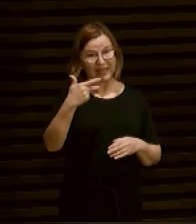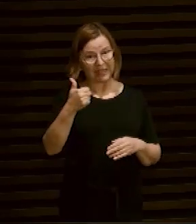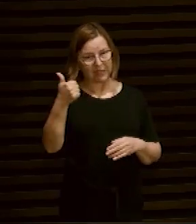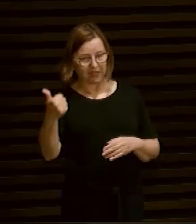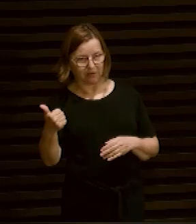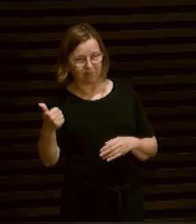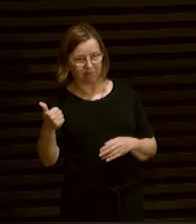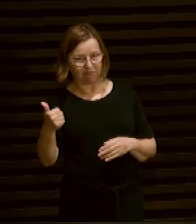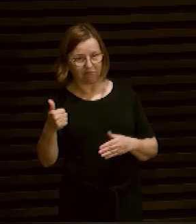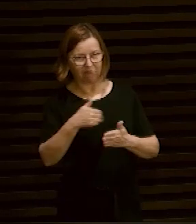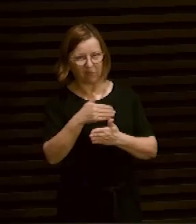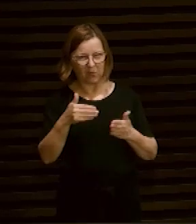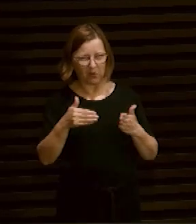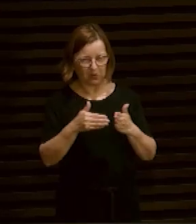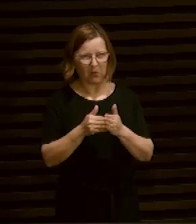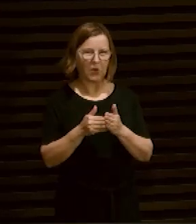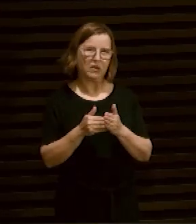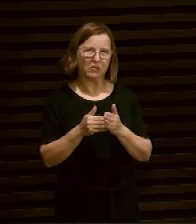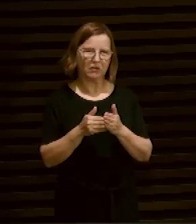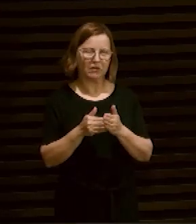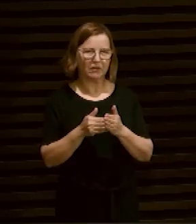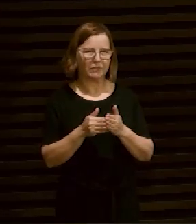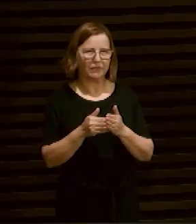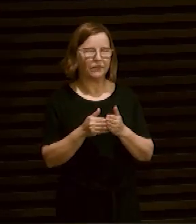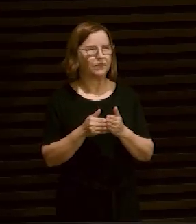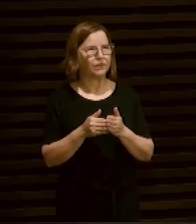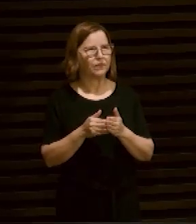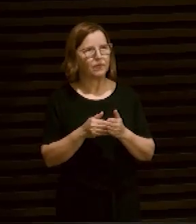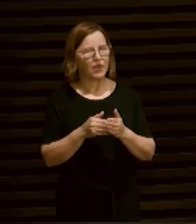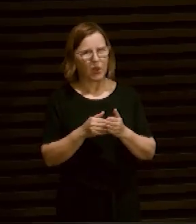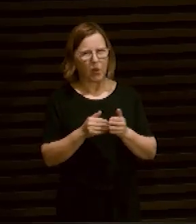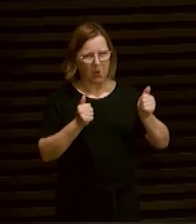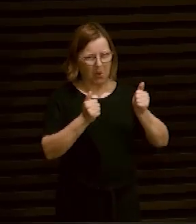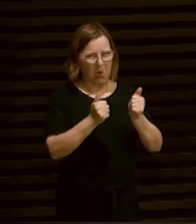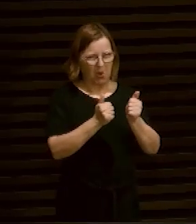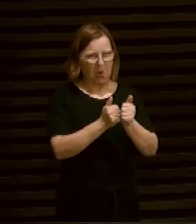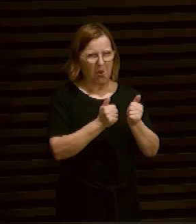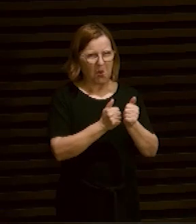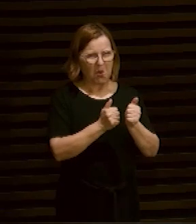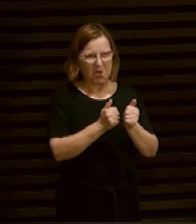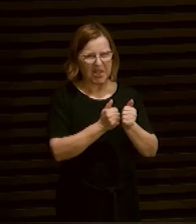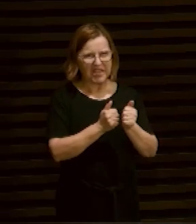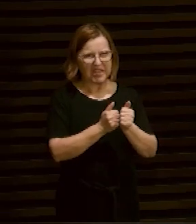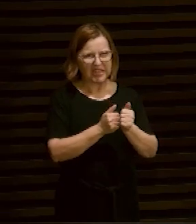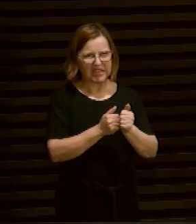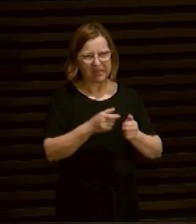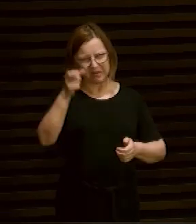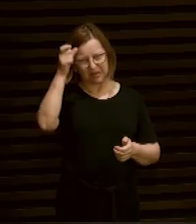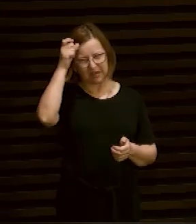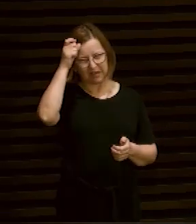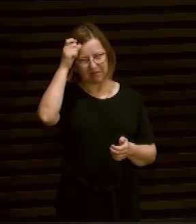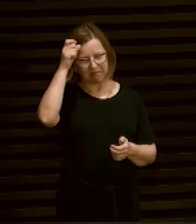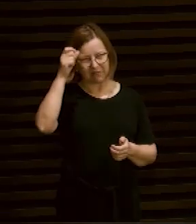Todas as hostes, todas as linhas satanistas estarão